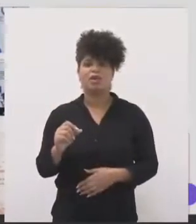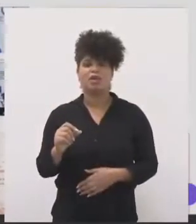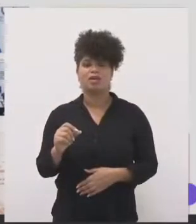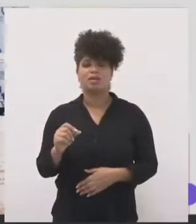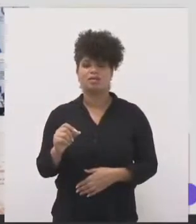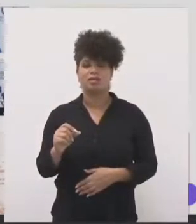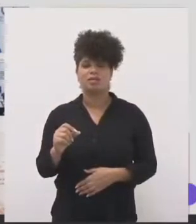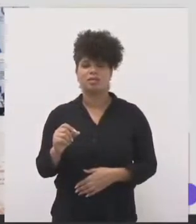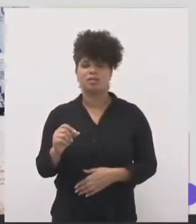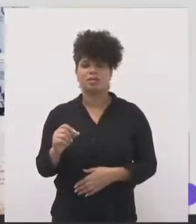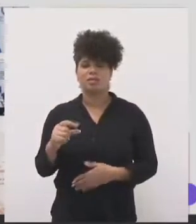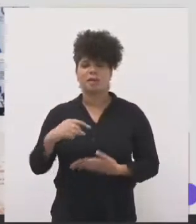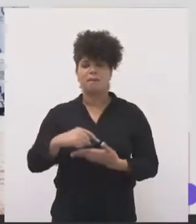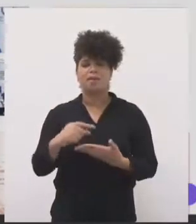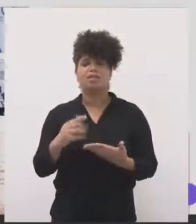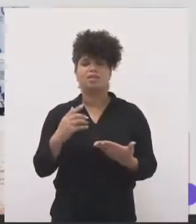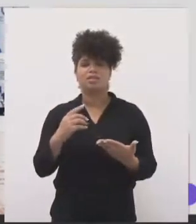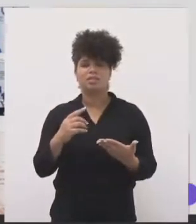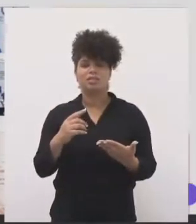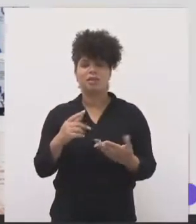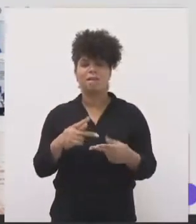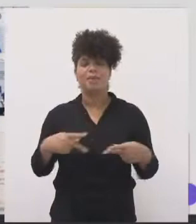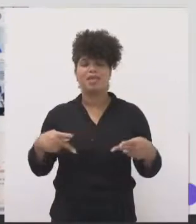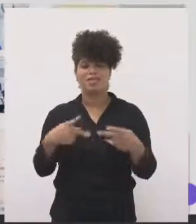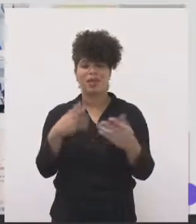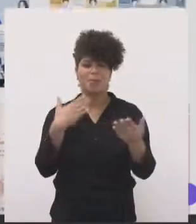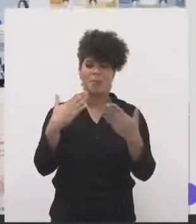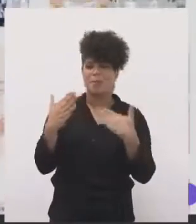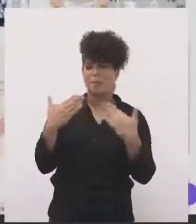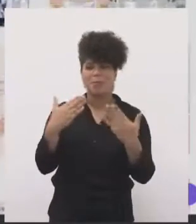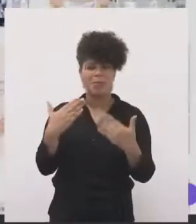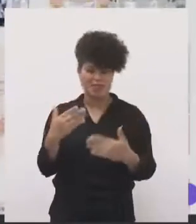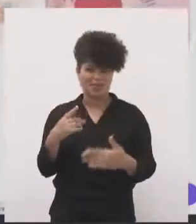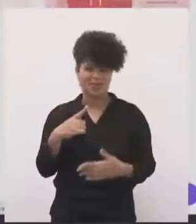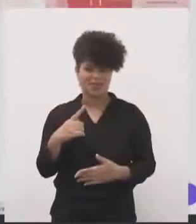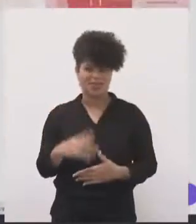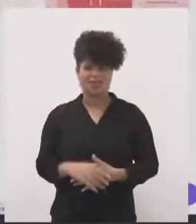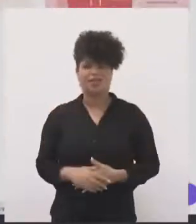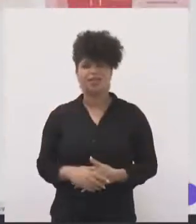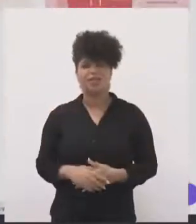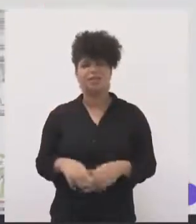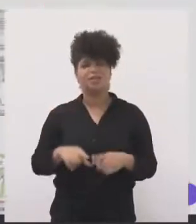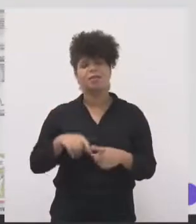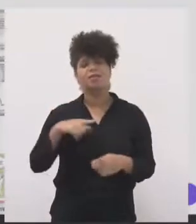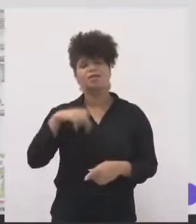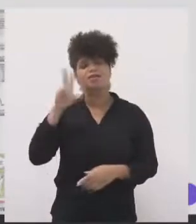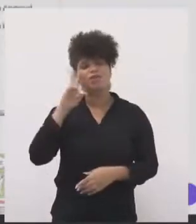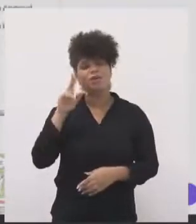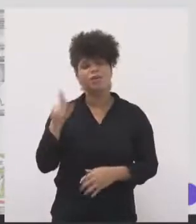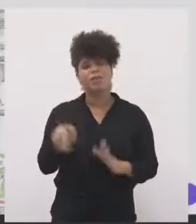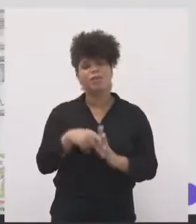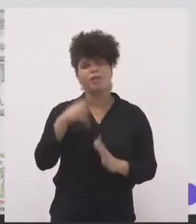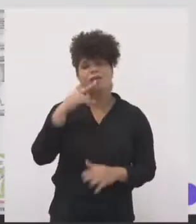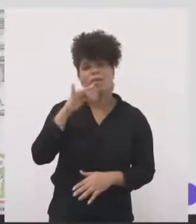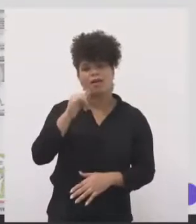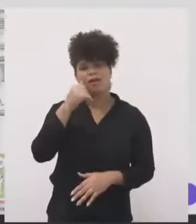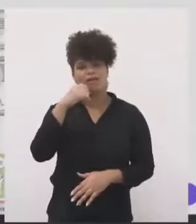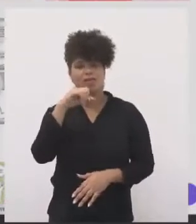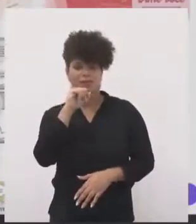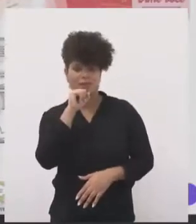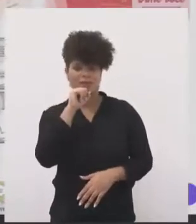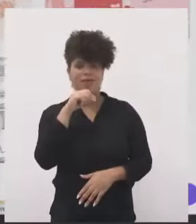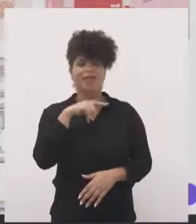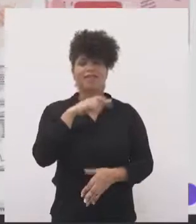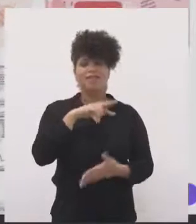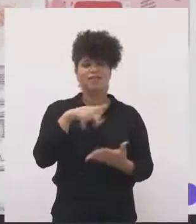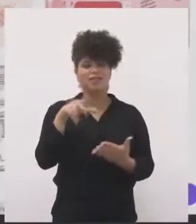outro cenário, enfim. Uma historinha sobre os pais, olha que legal, tem muita